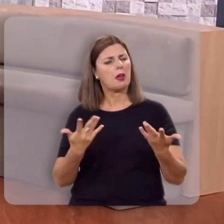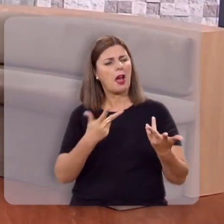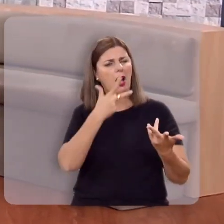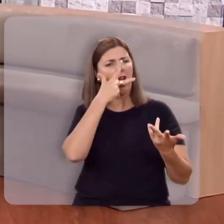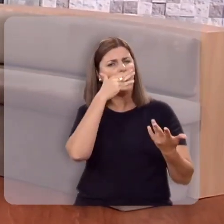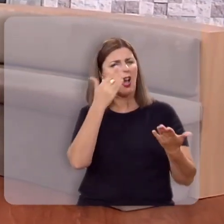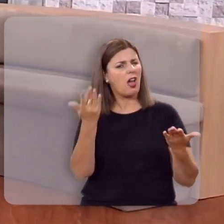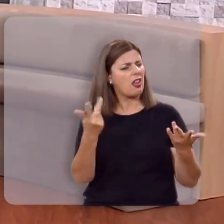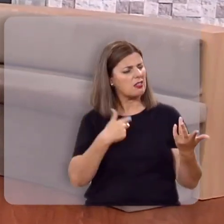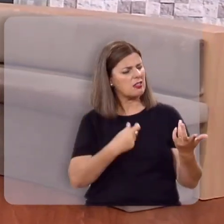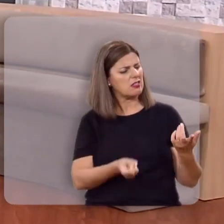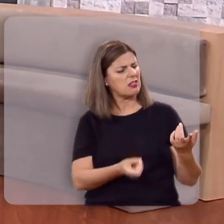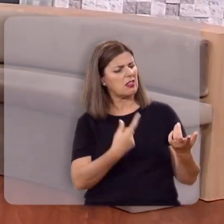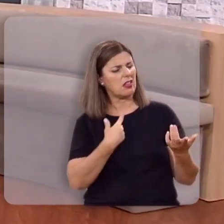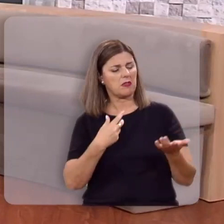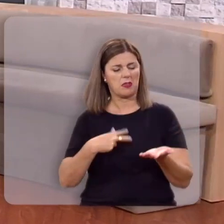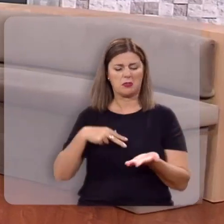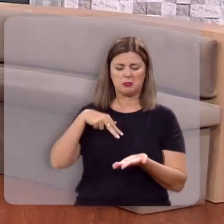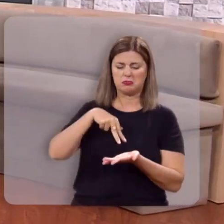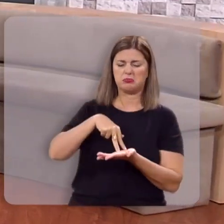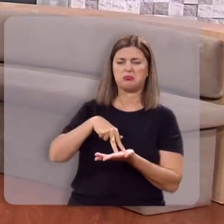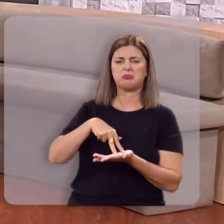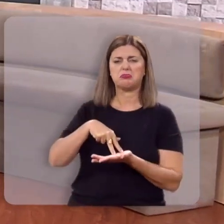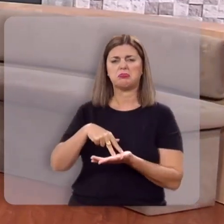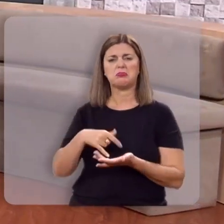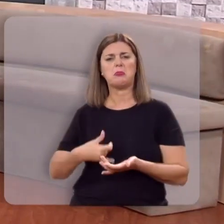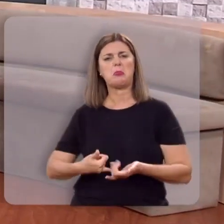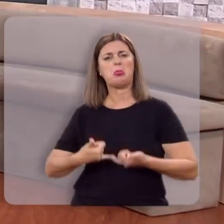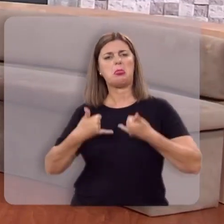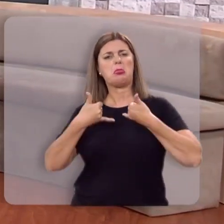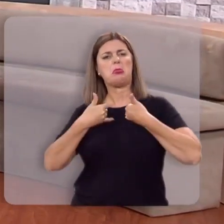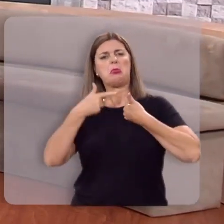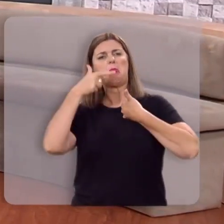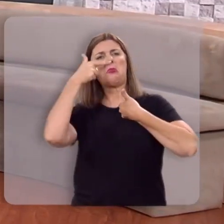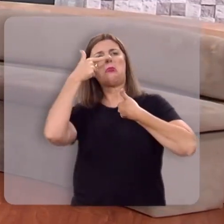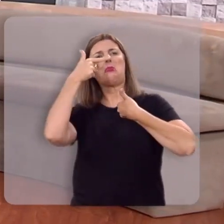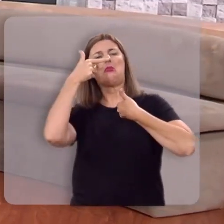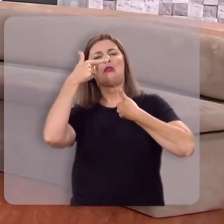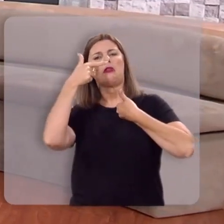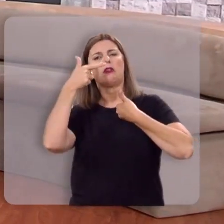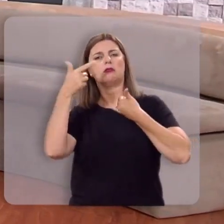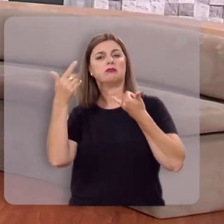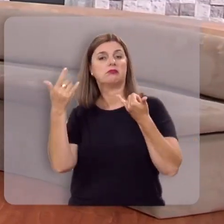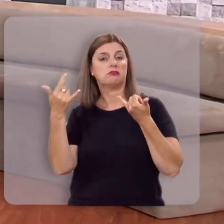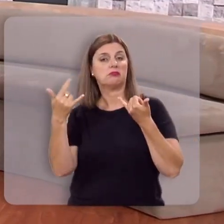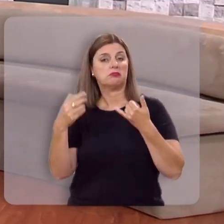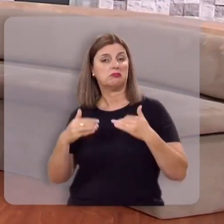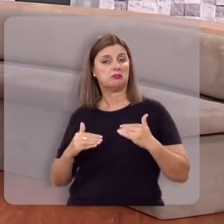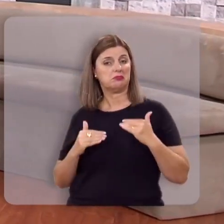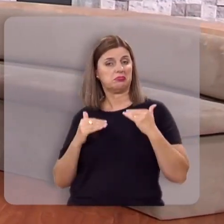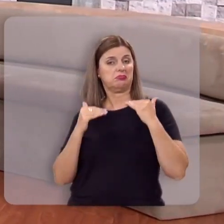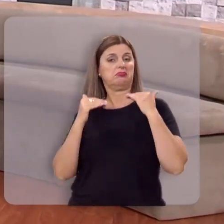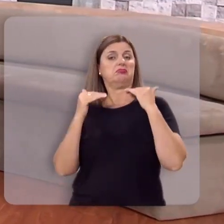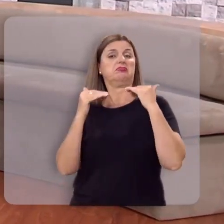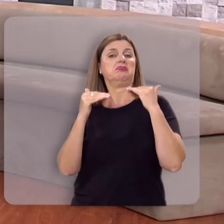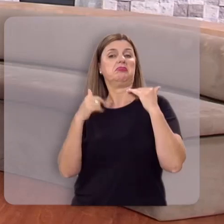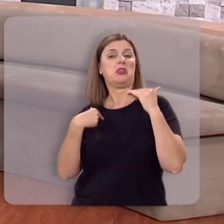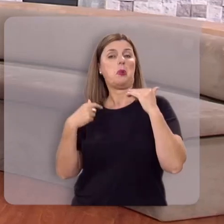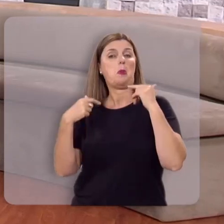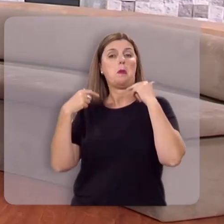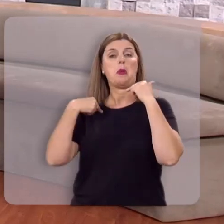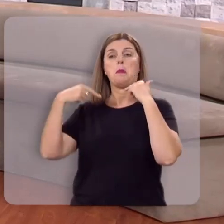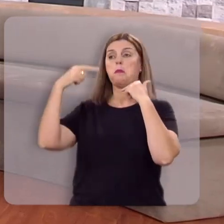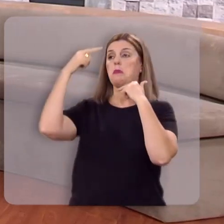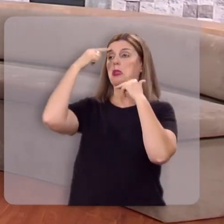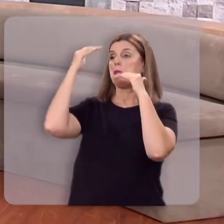É espiga que só tem sabugo e palha que fica empinado. Fica empinadinha. A soberba